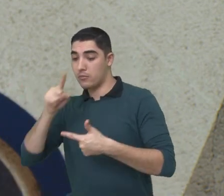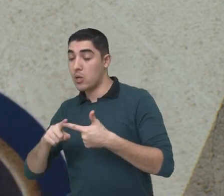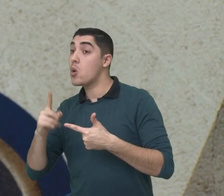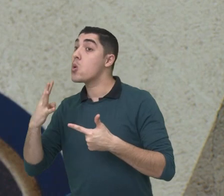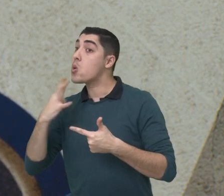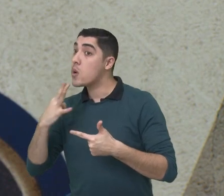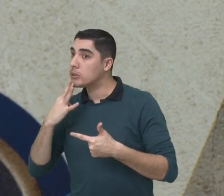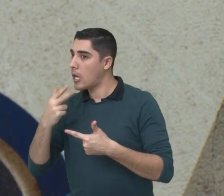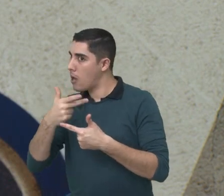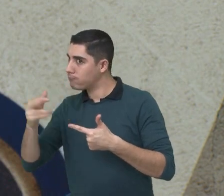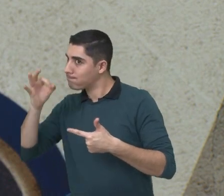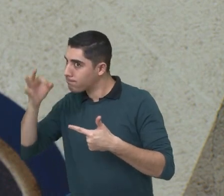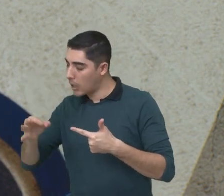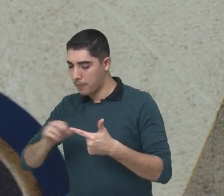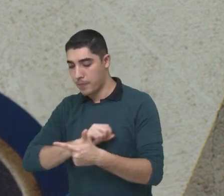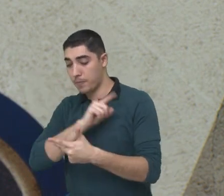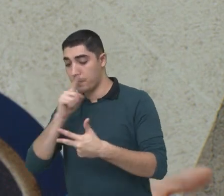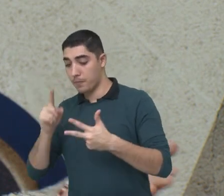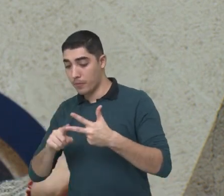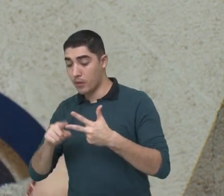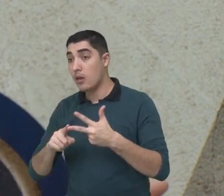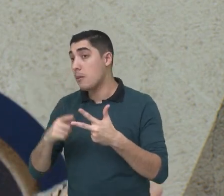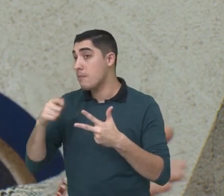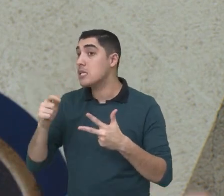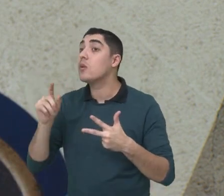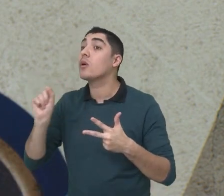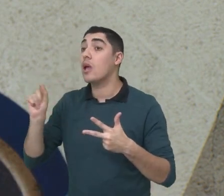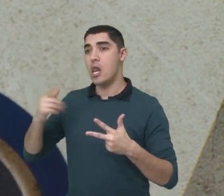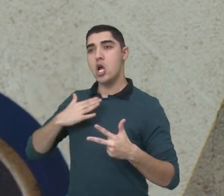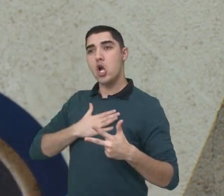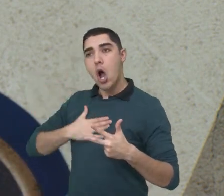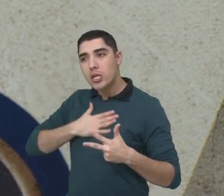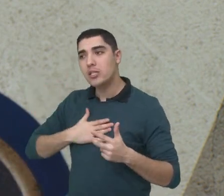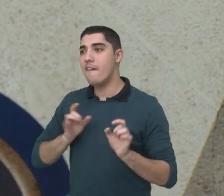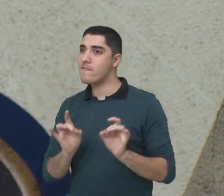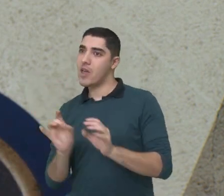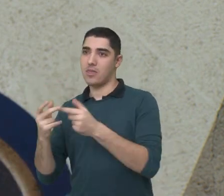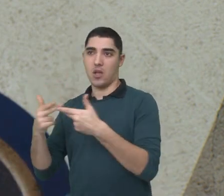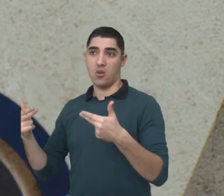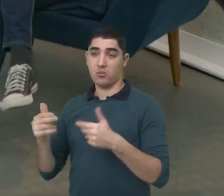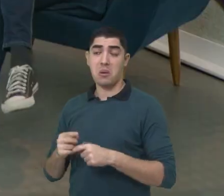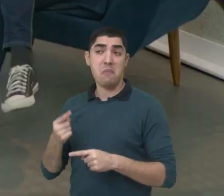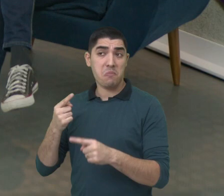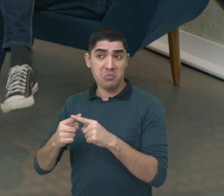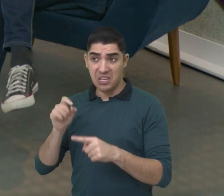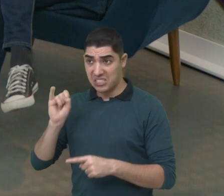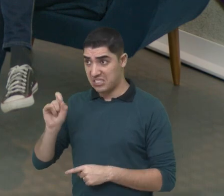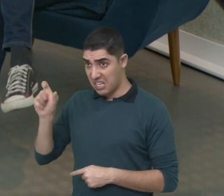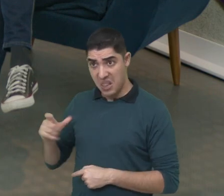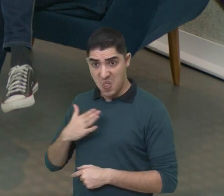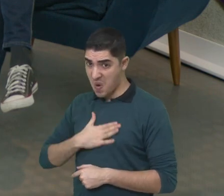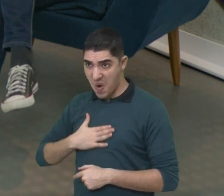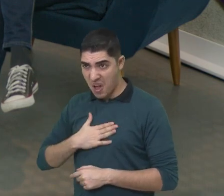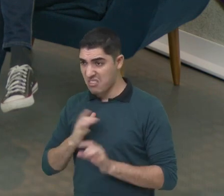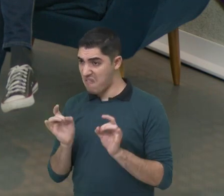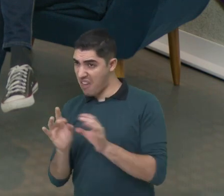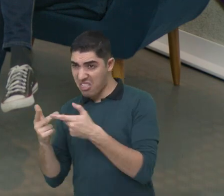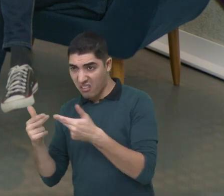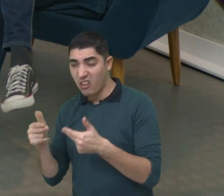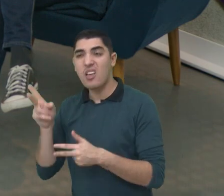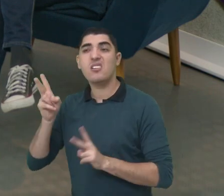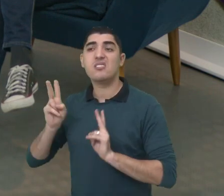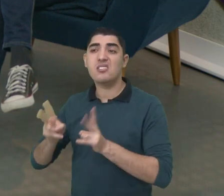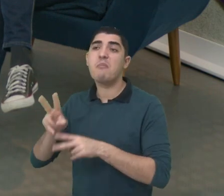Terceiro, ele tem que ser uma pessoa que goste daquilo que faça. Porque se ele não gostar, ele vai